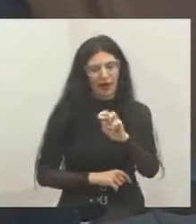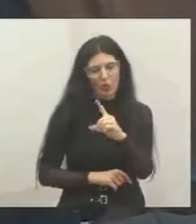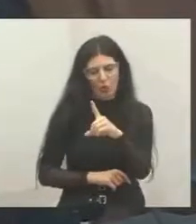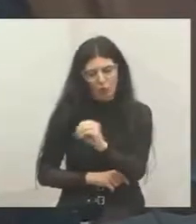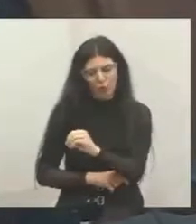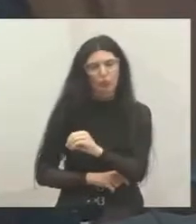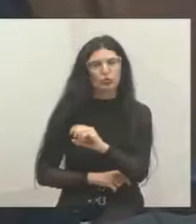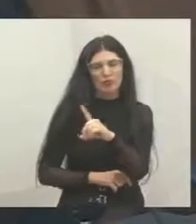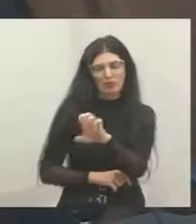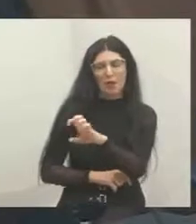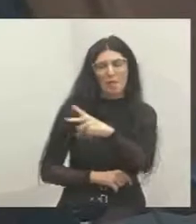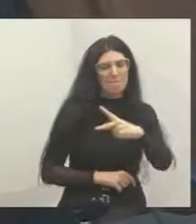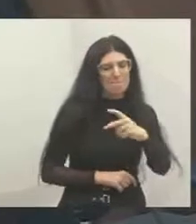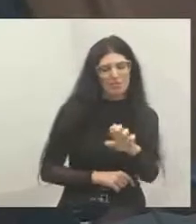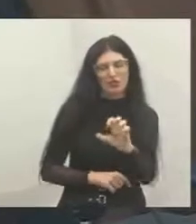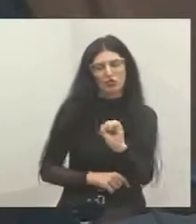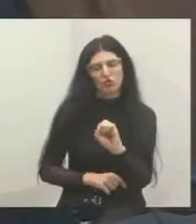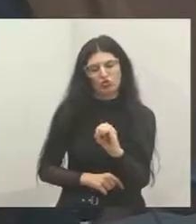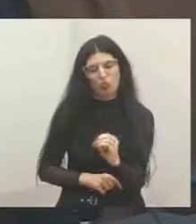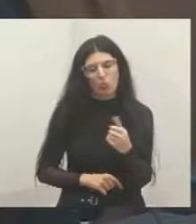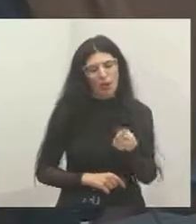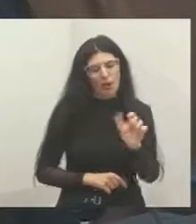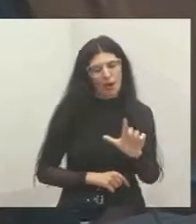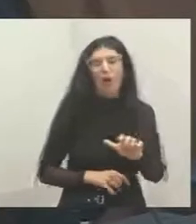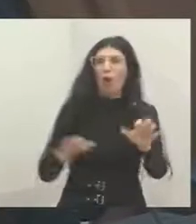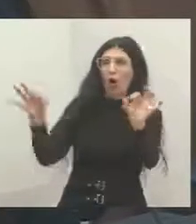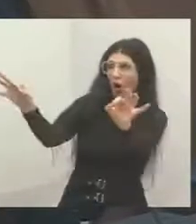E é assim, é um valor que chama a atenção da gente.